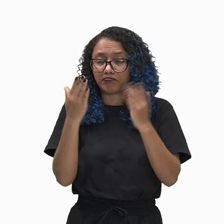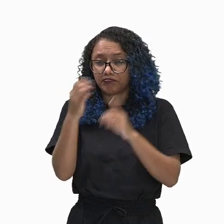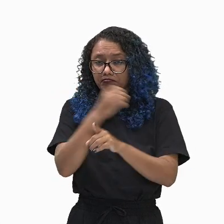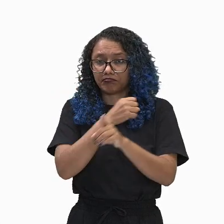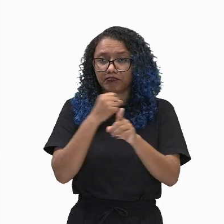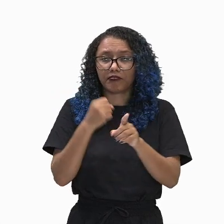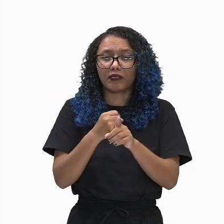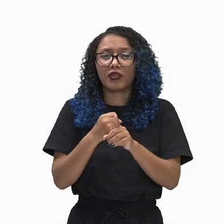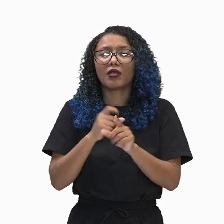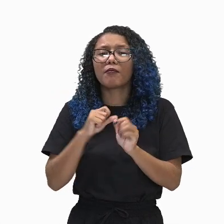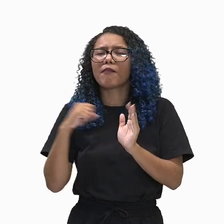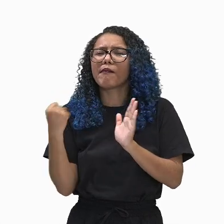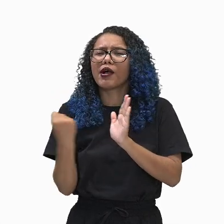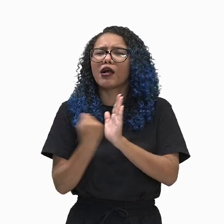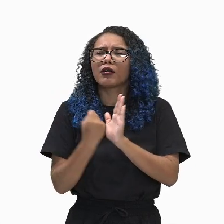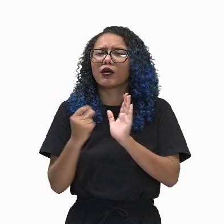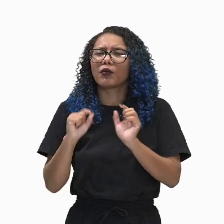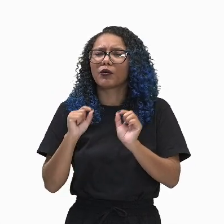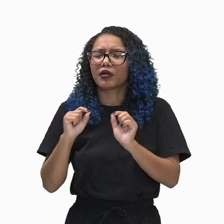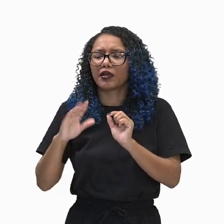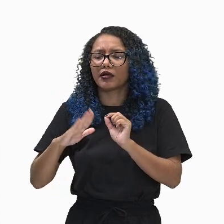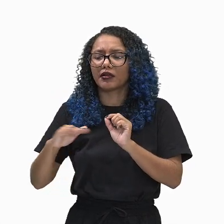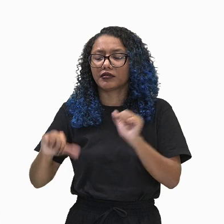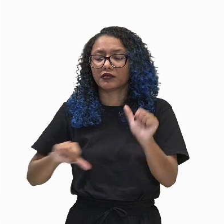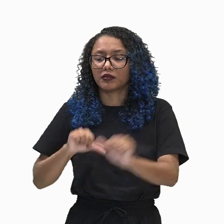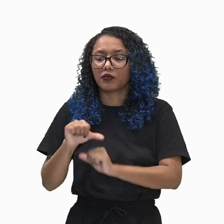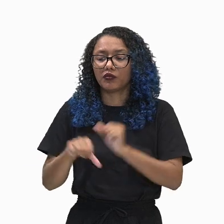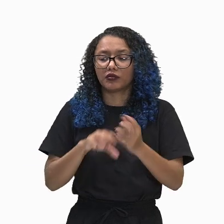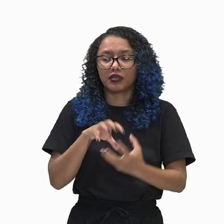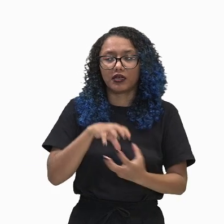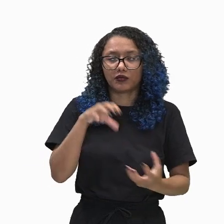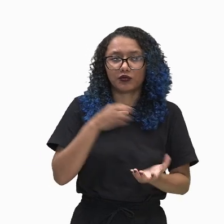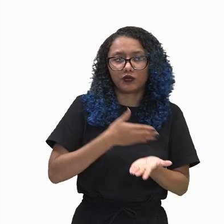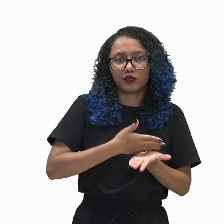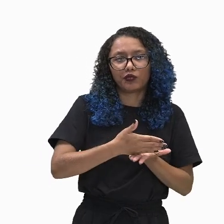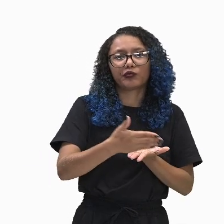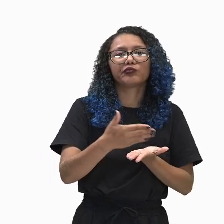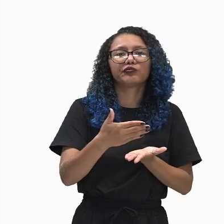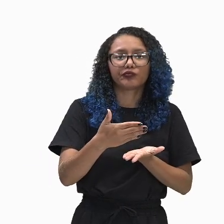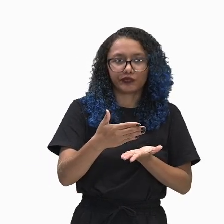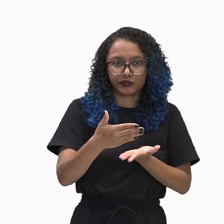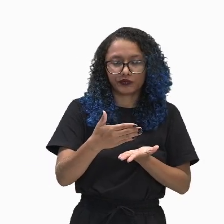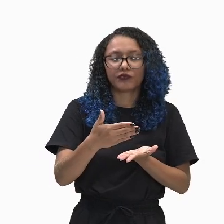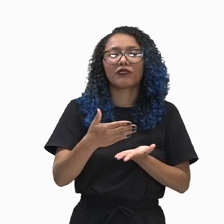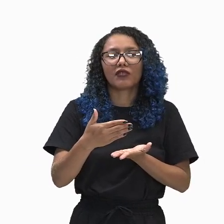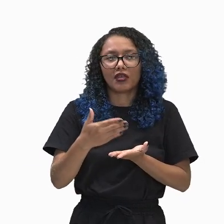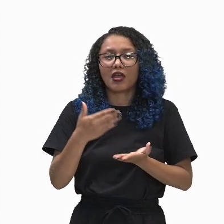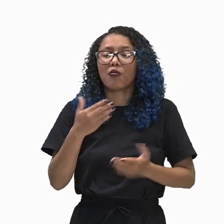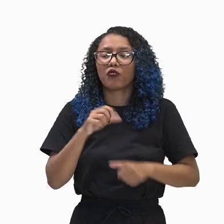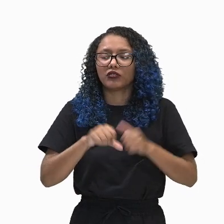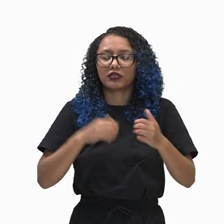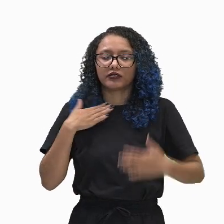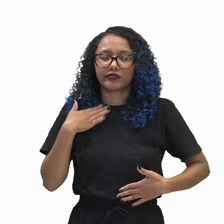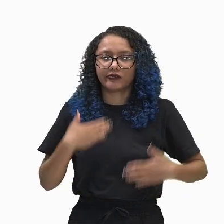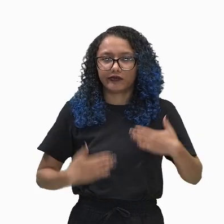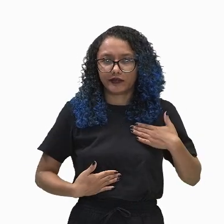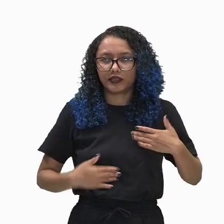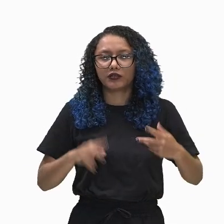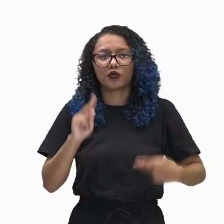da infância para a idade adulta. Ocorrem mudanças físicas,